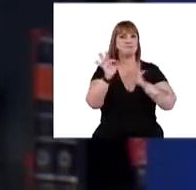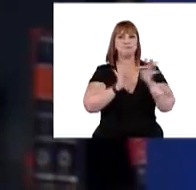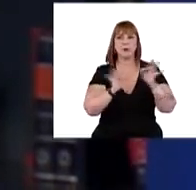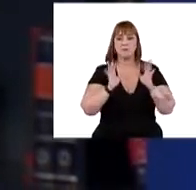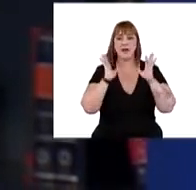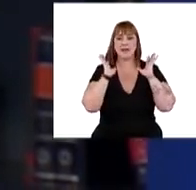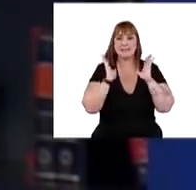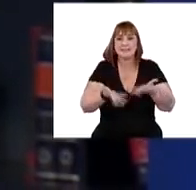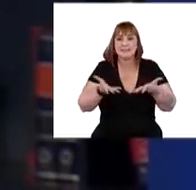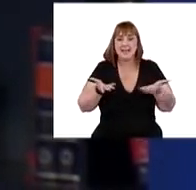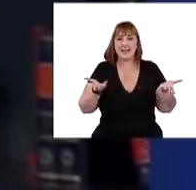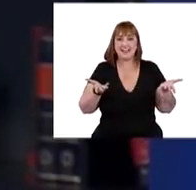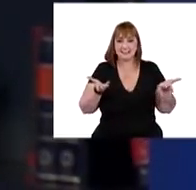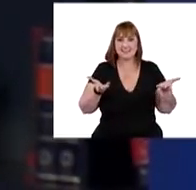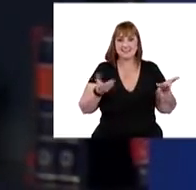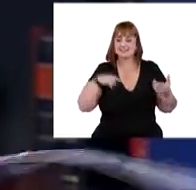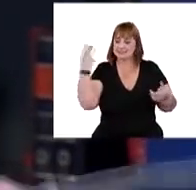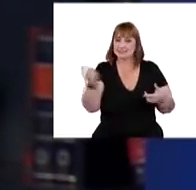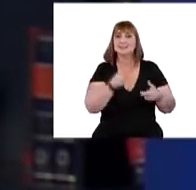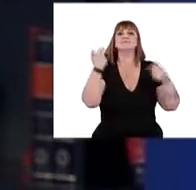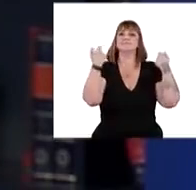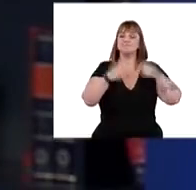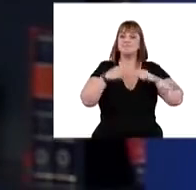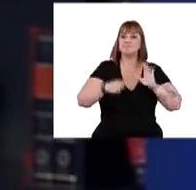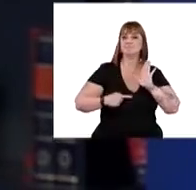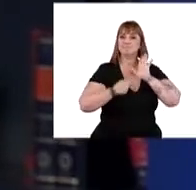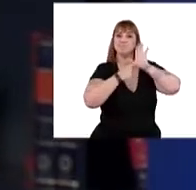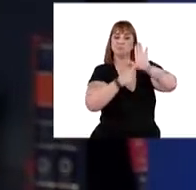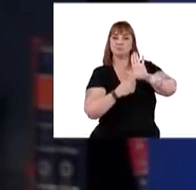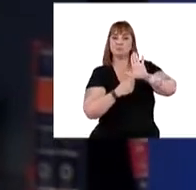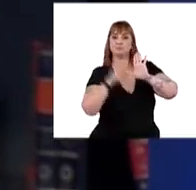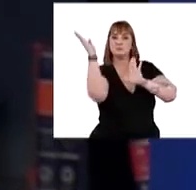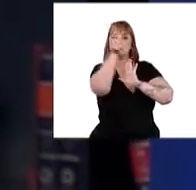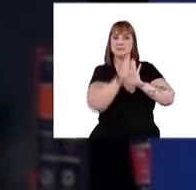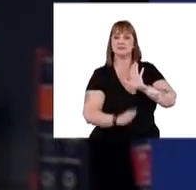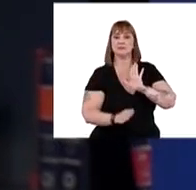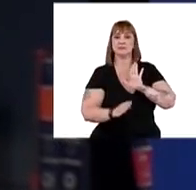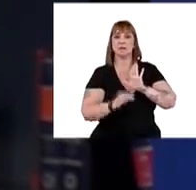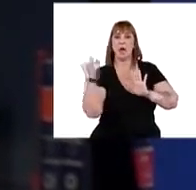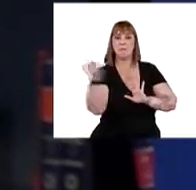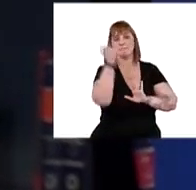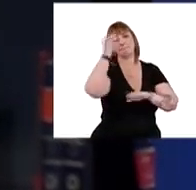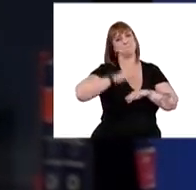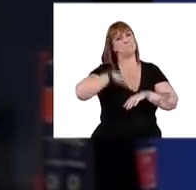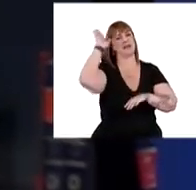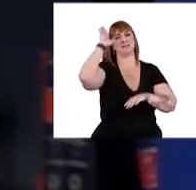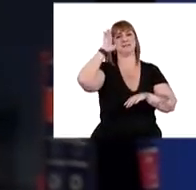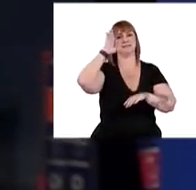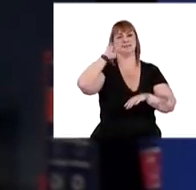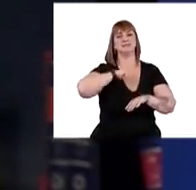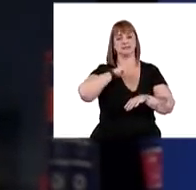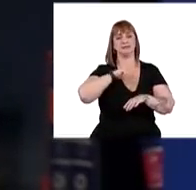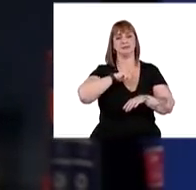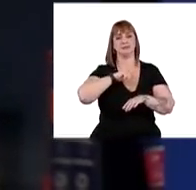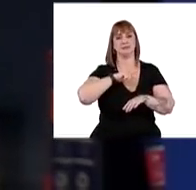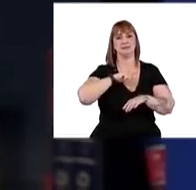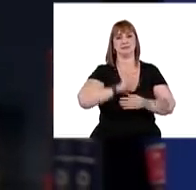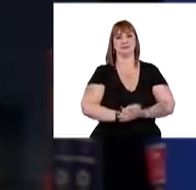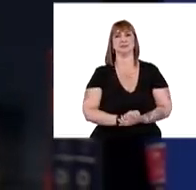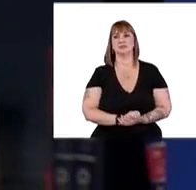preparadíssimos. Nós precisamos mostrar ao Brasil que o Brasil vale mais. Que o